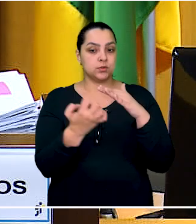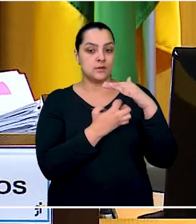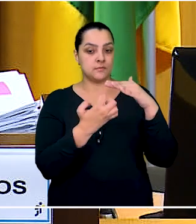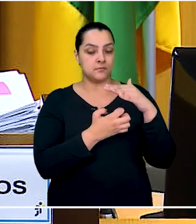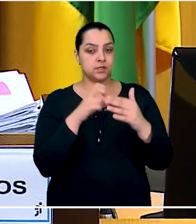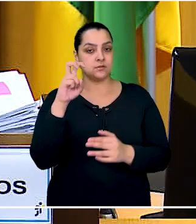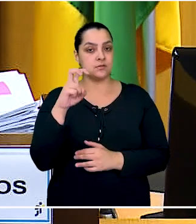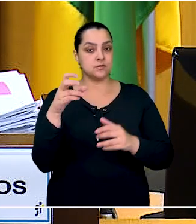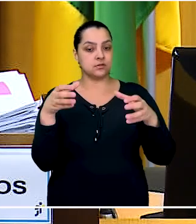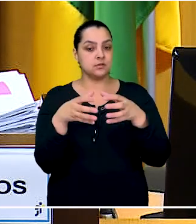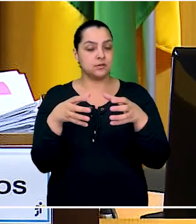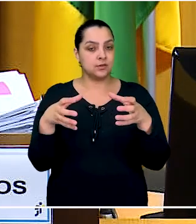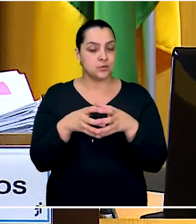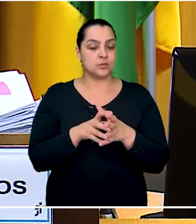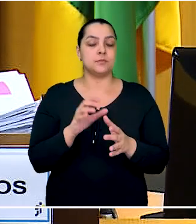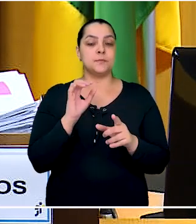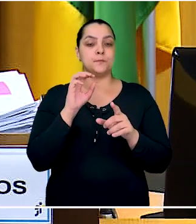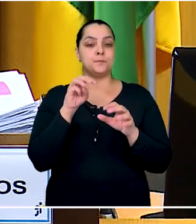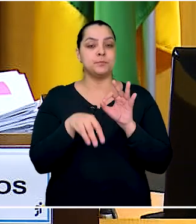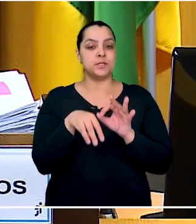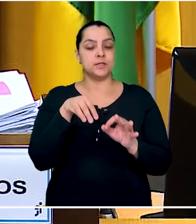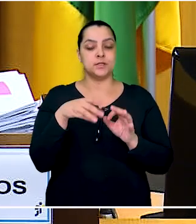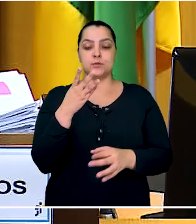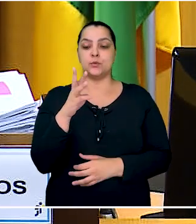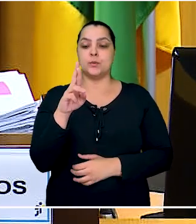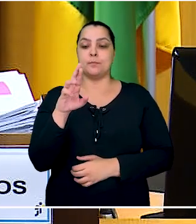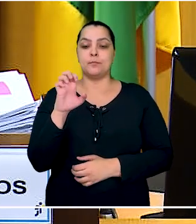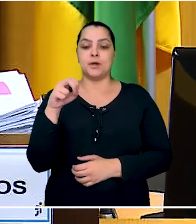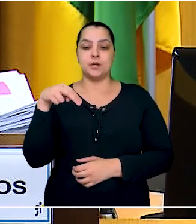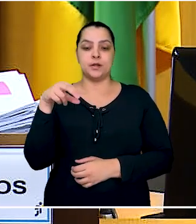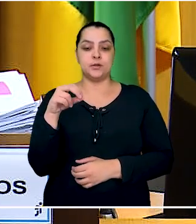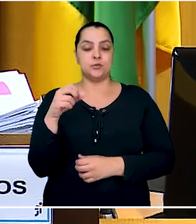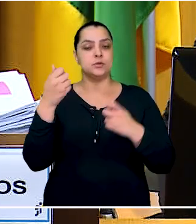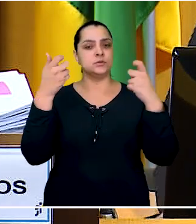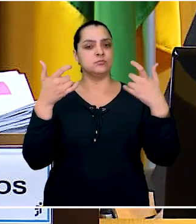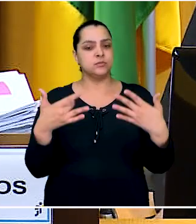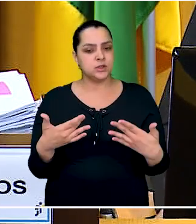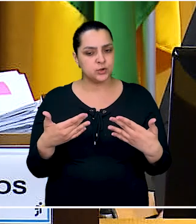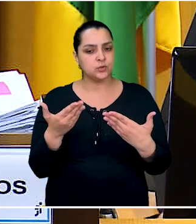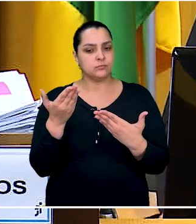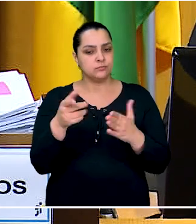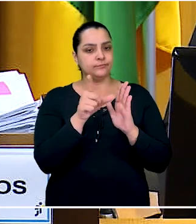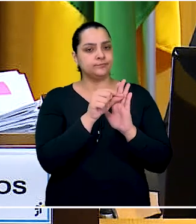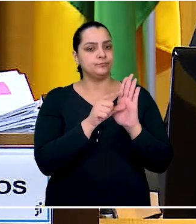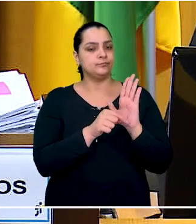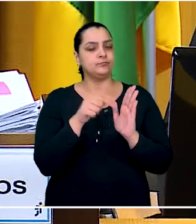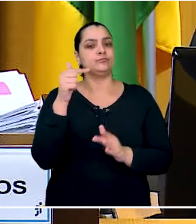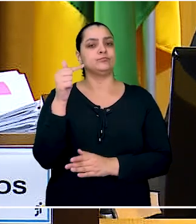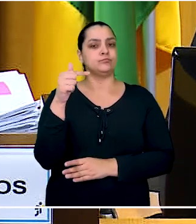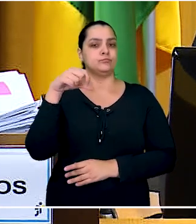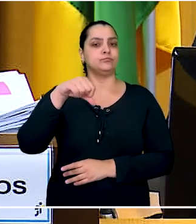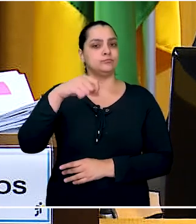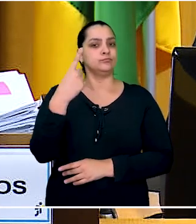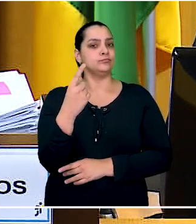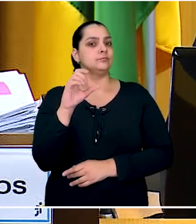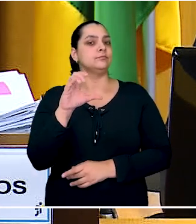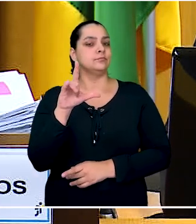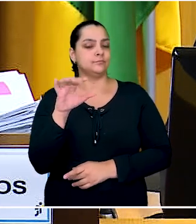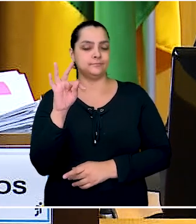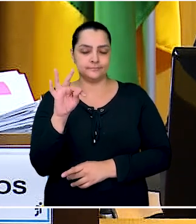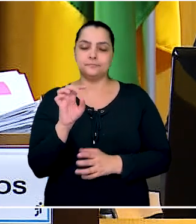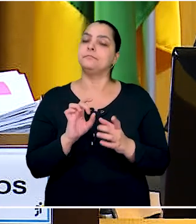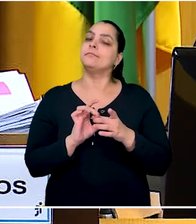da empresa na 5ª turma foi o ministro Breno Medeiros. Ele explicou que o artigo 791 da